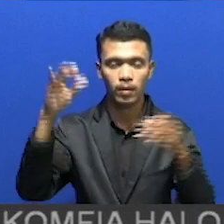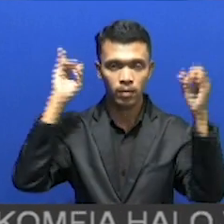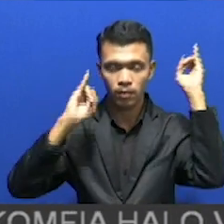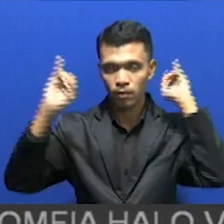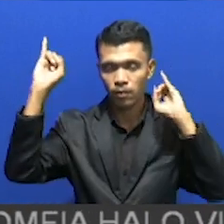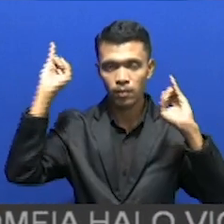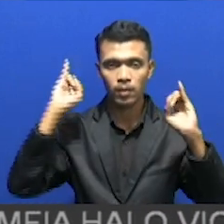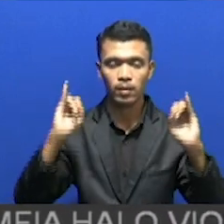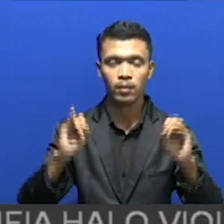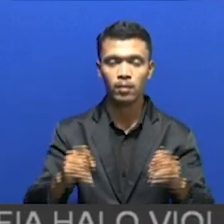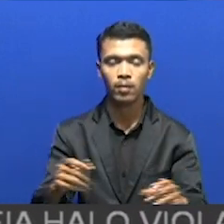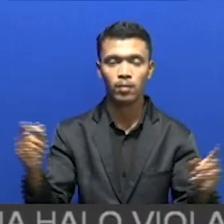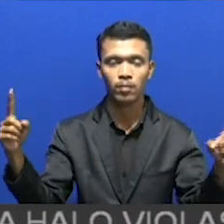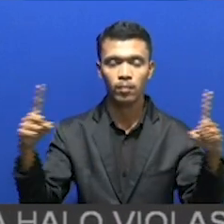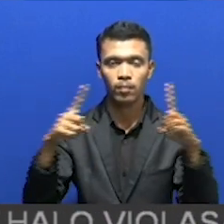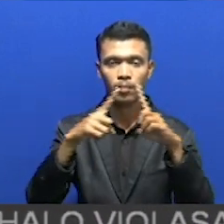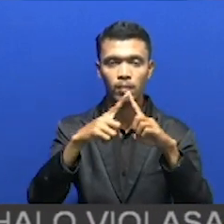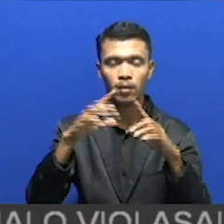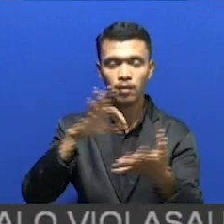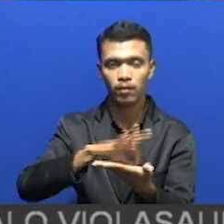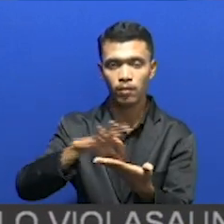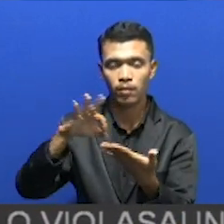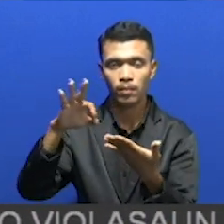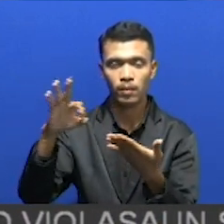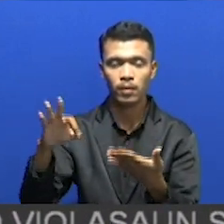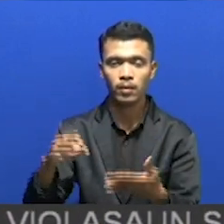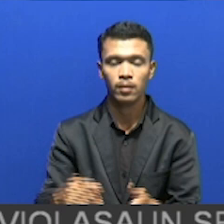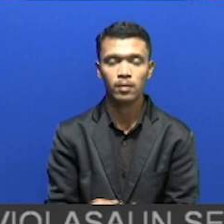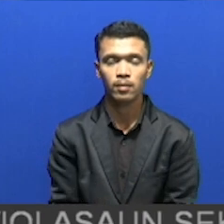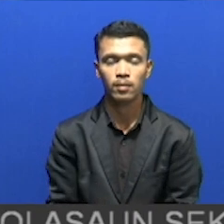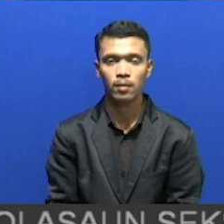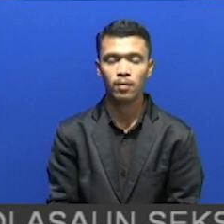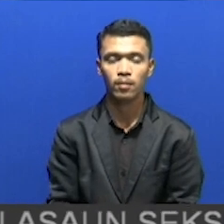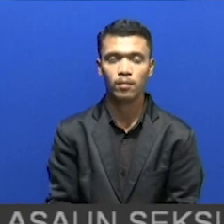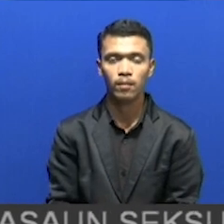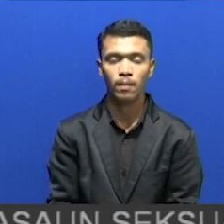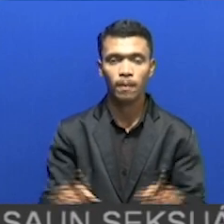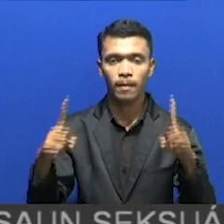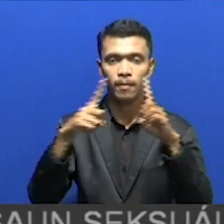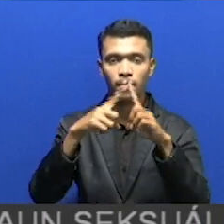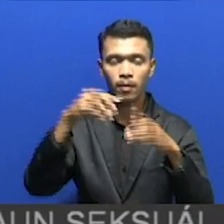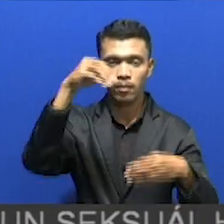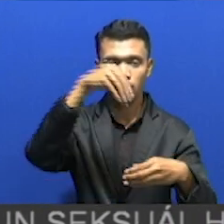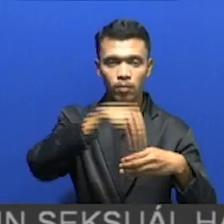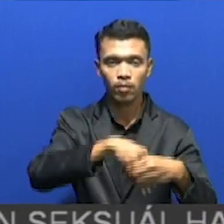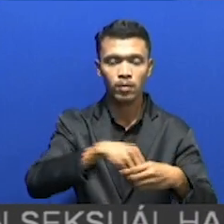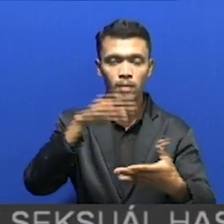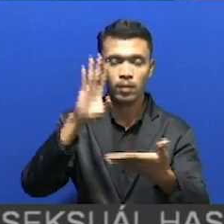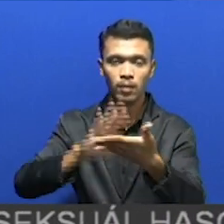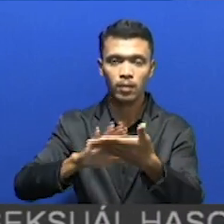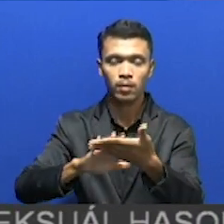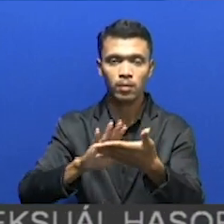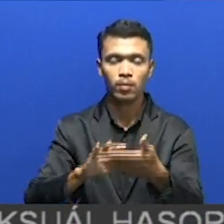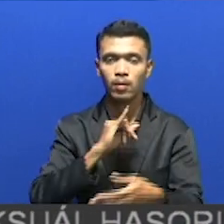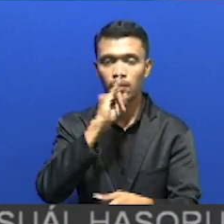informação, liga para formação profissionais, liga para bolsa de estudo. Neve maca a